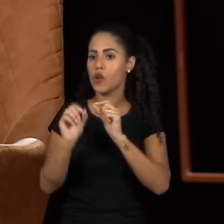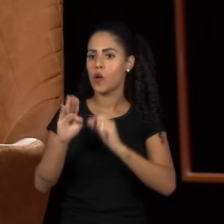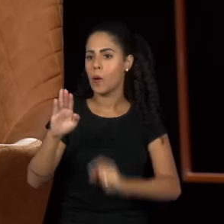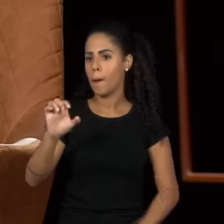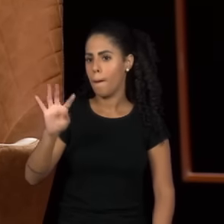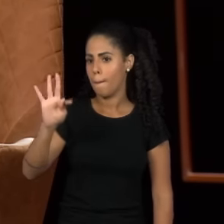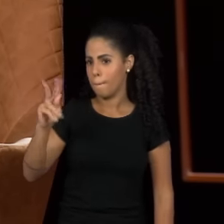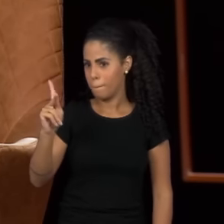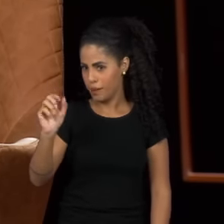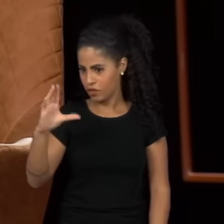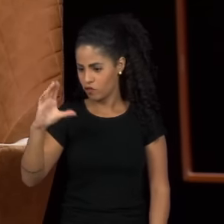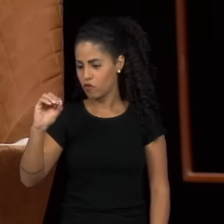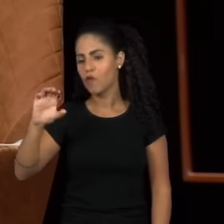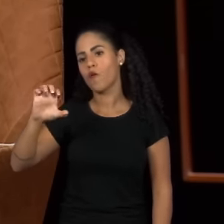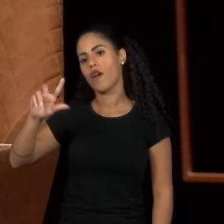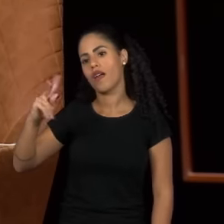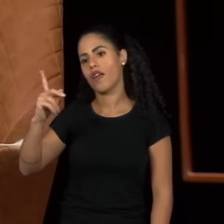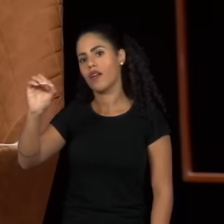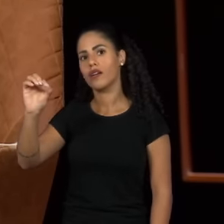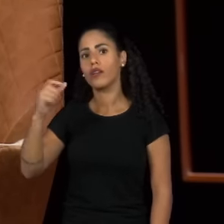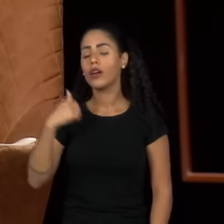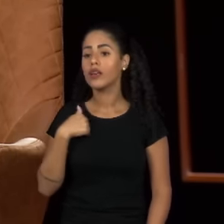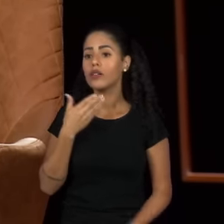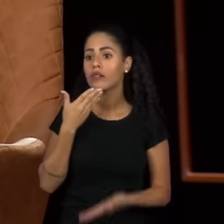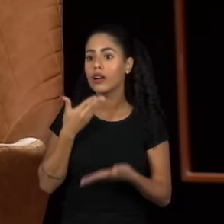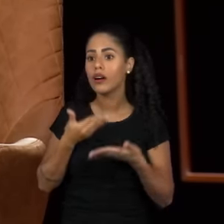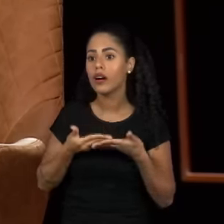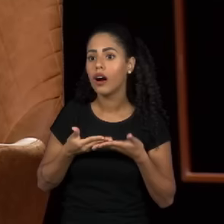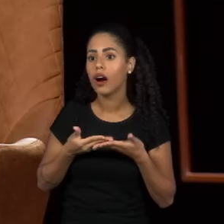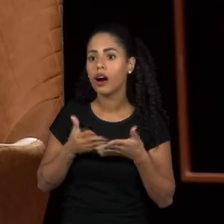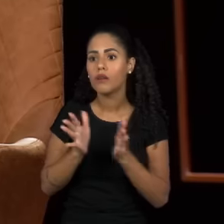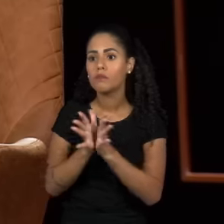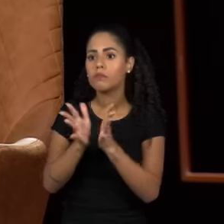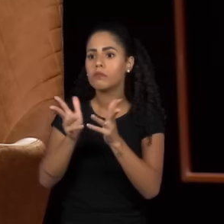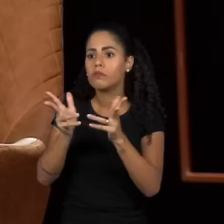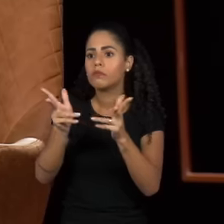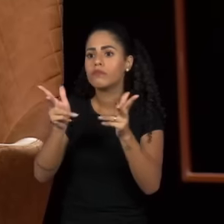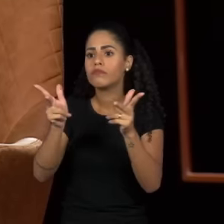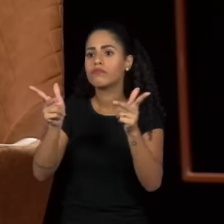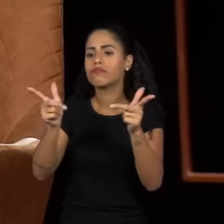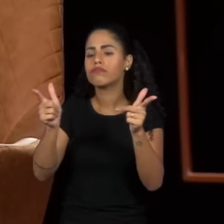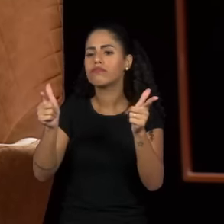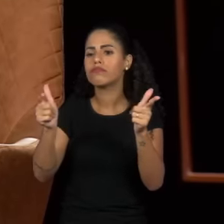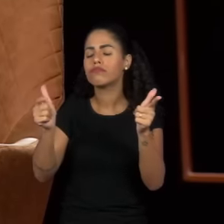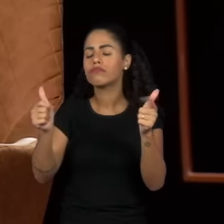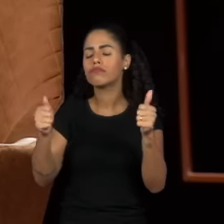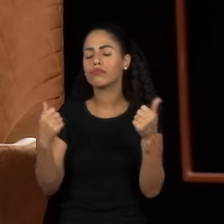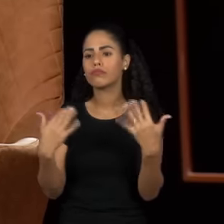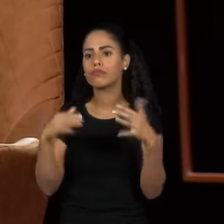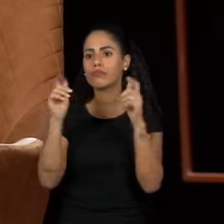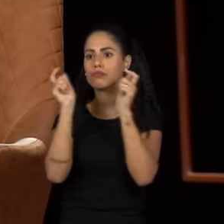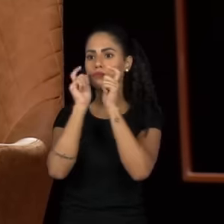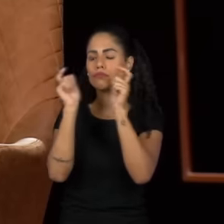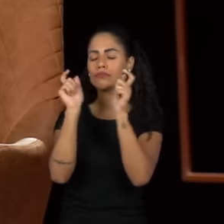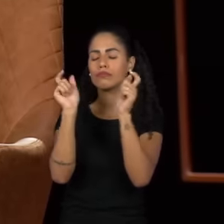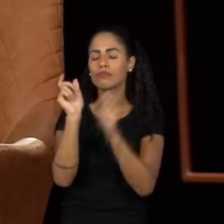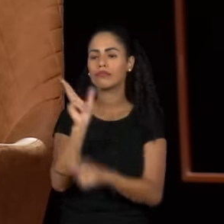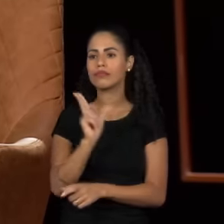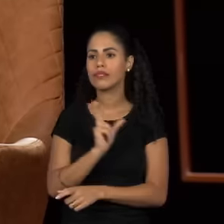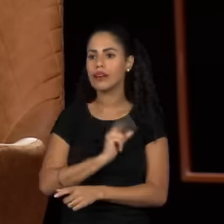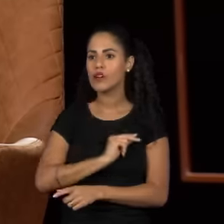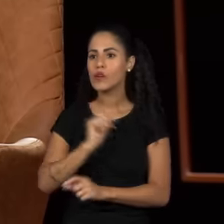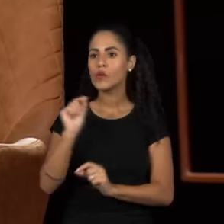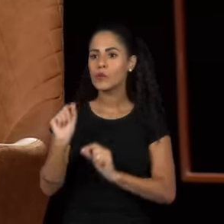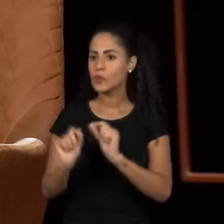Coelho. Eu não acreditava no que estava acontecendo. Para mim era tudo incrível. E aí o